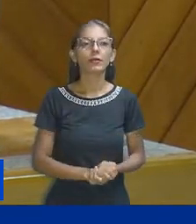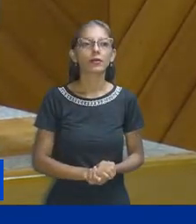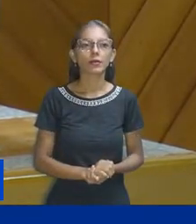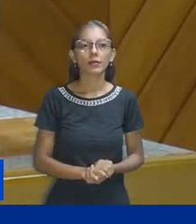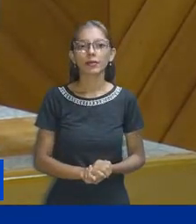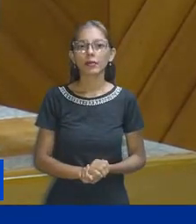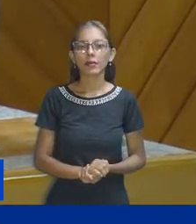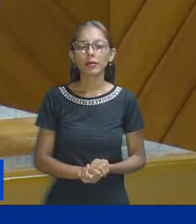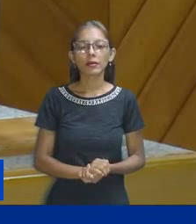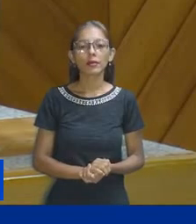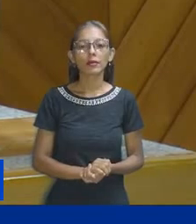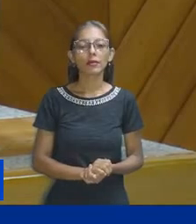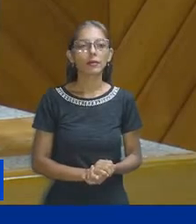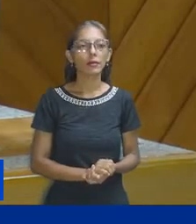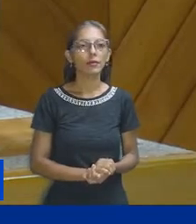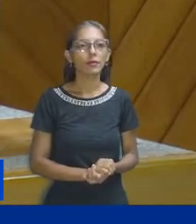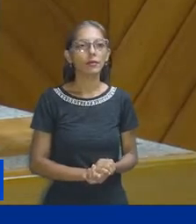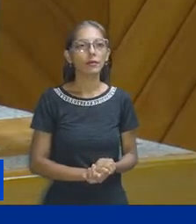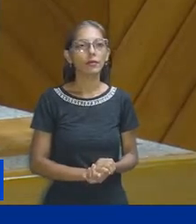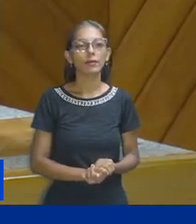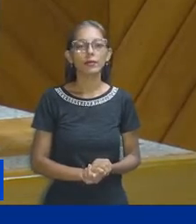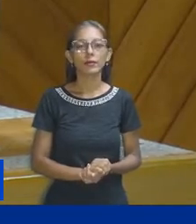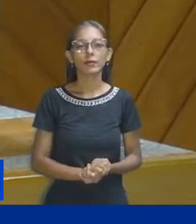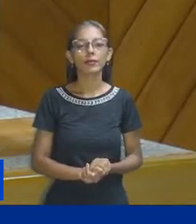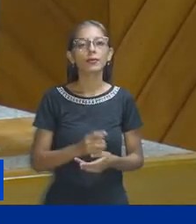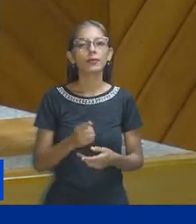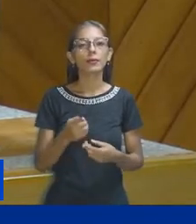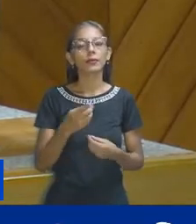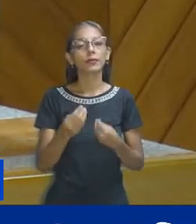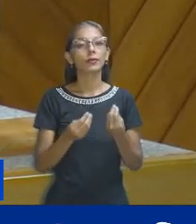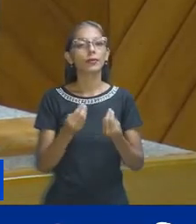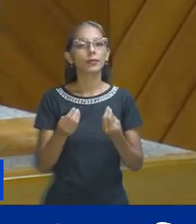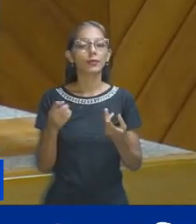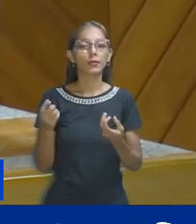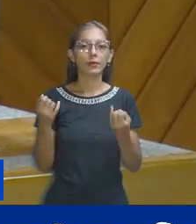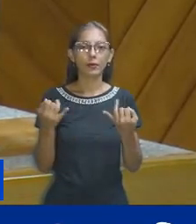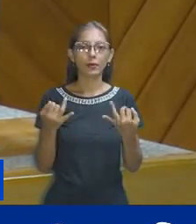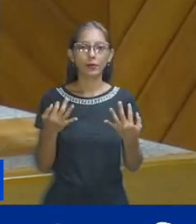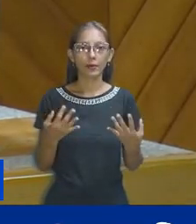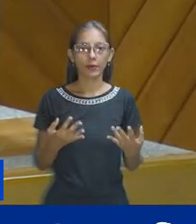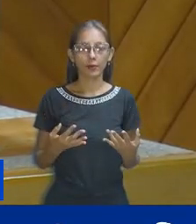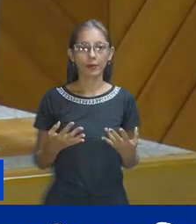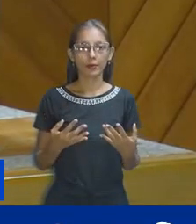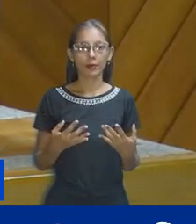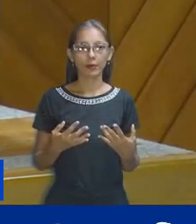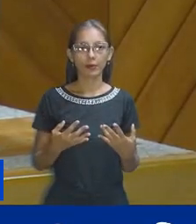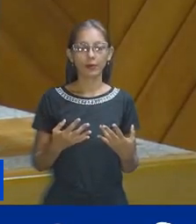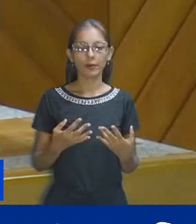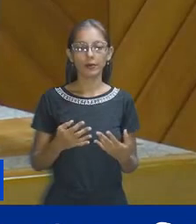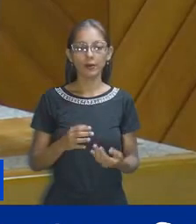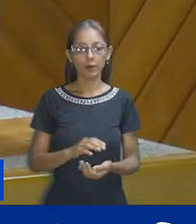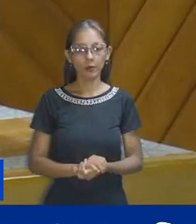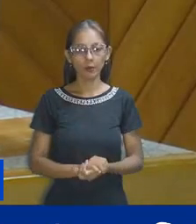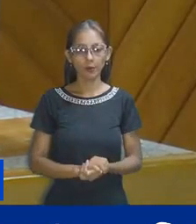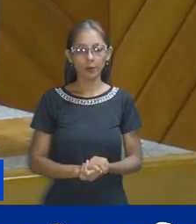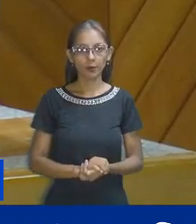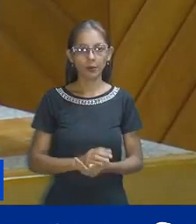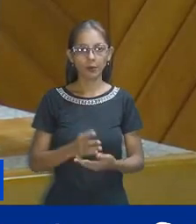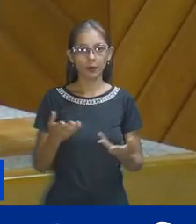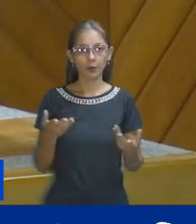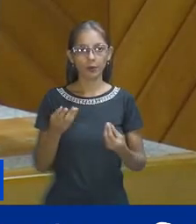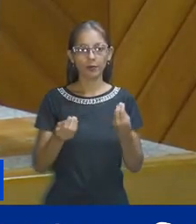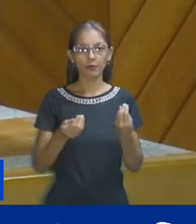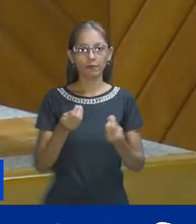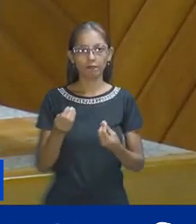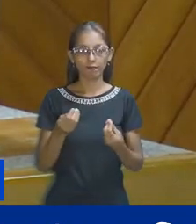defesa, enfraquece a narrativa ministerial de ocorrência dos ilícitos. E aí, excelências, eu disserto